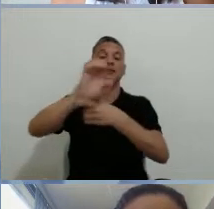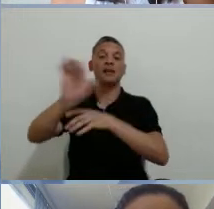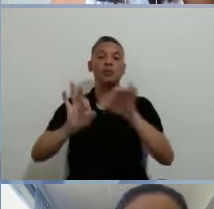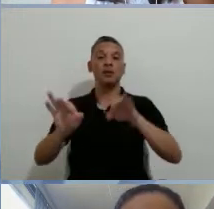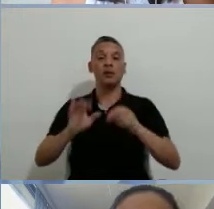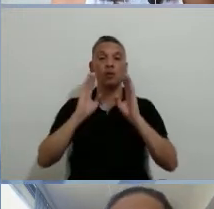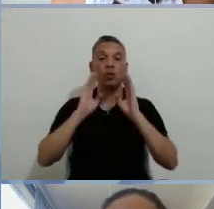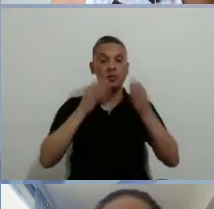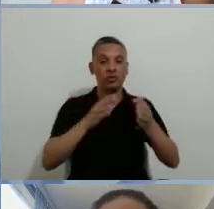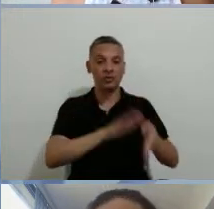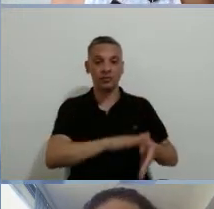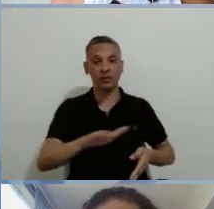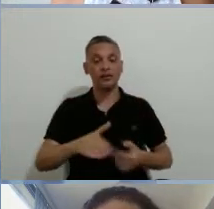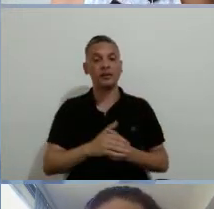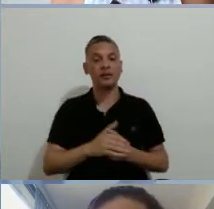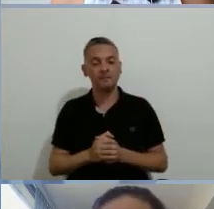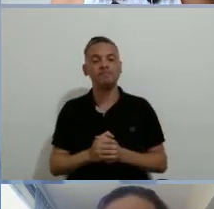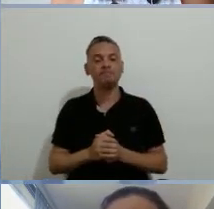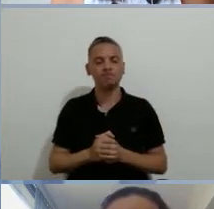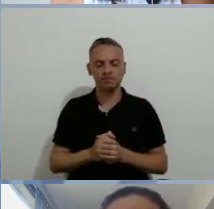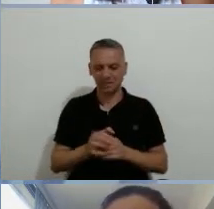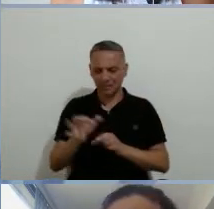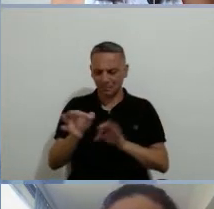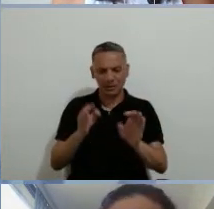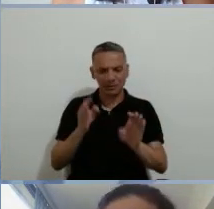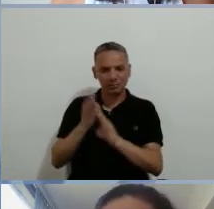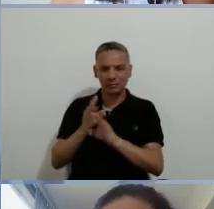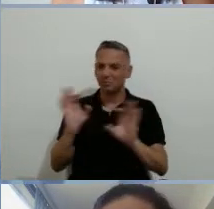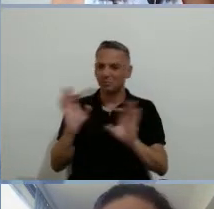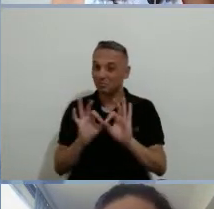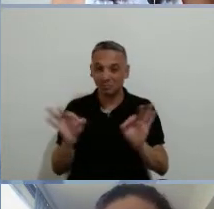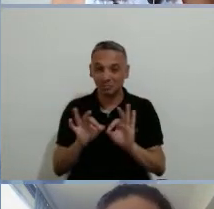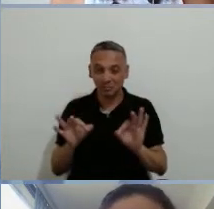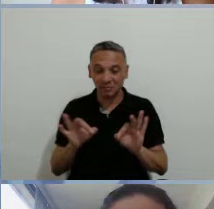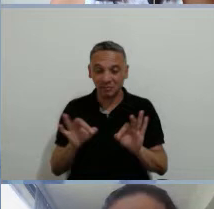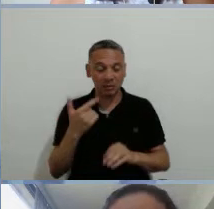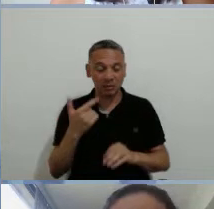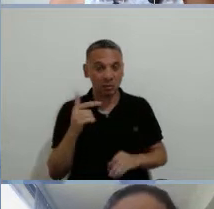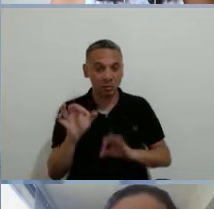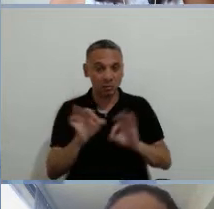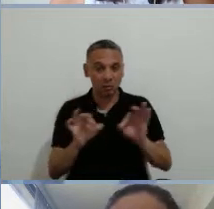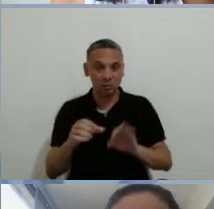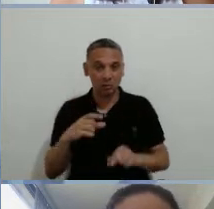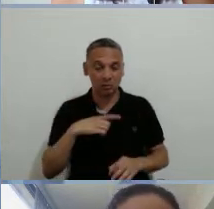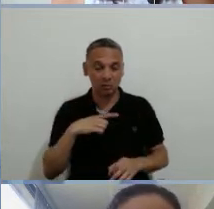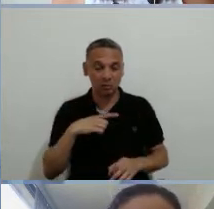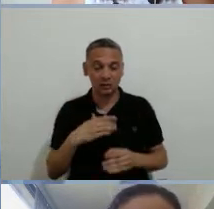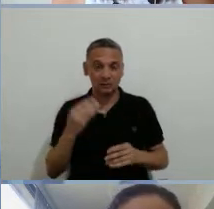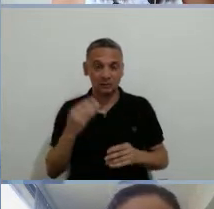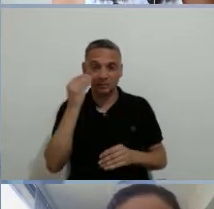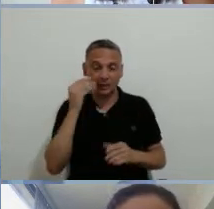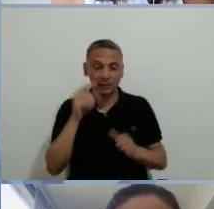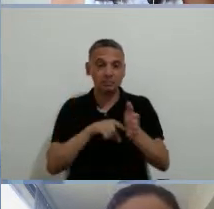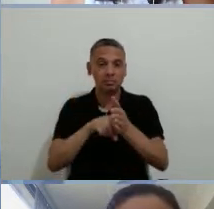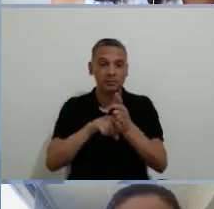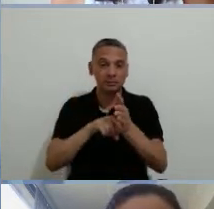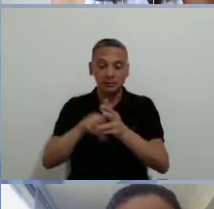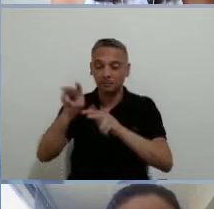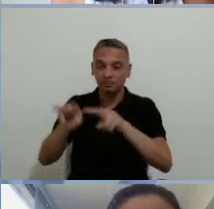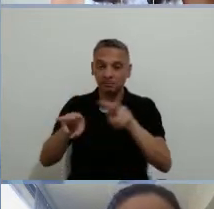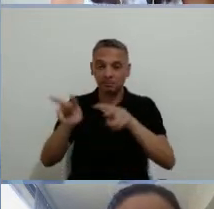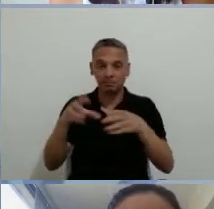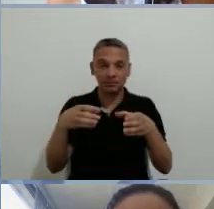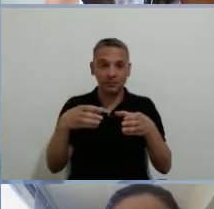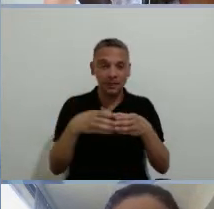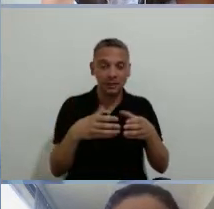Os planos não identificados por meio de um extenso processo de busca ativa que foi realizado pela nossa equipe de